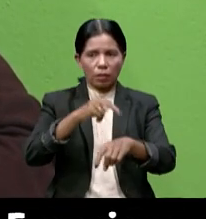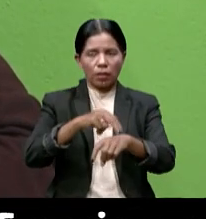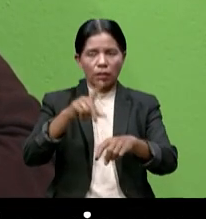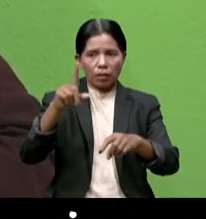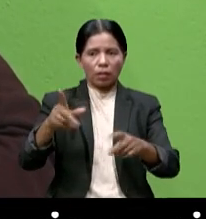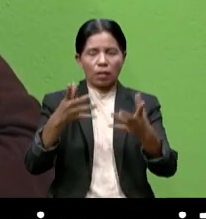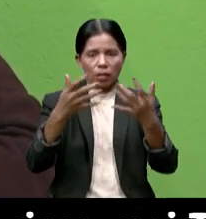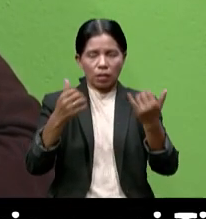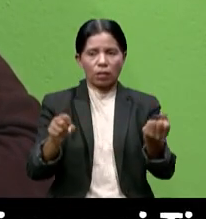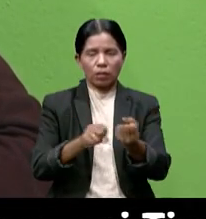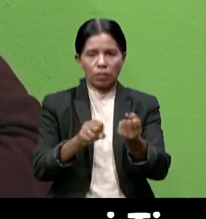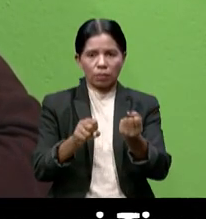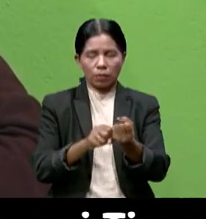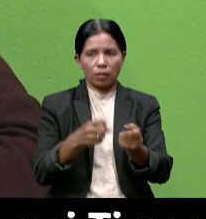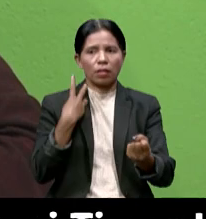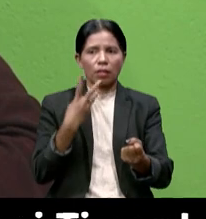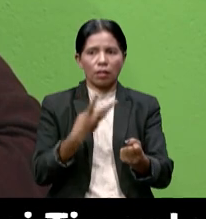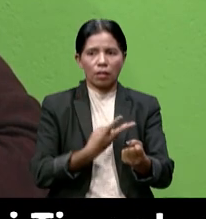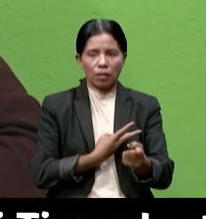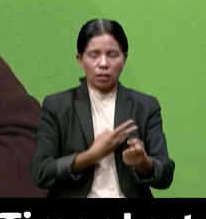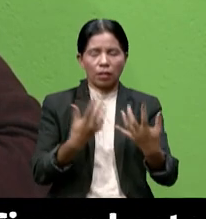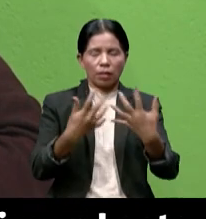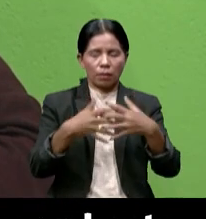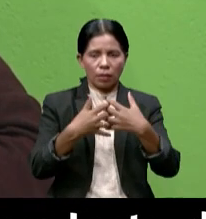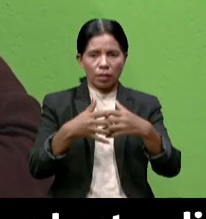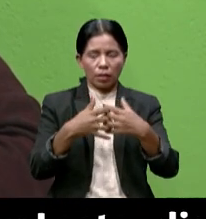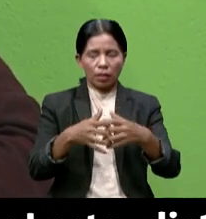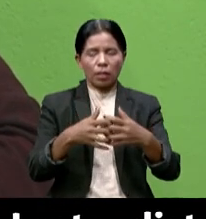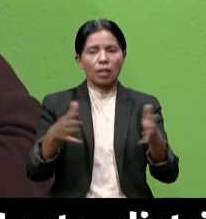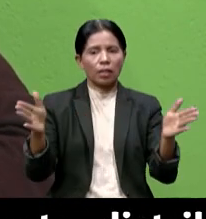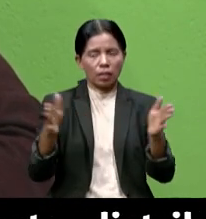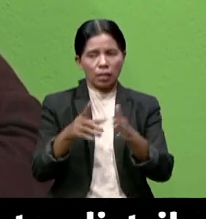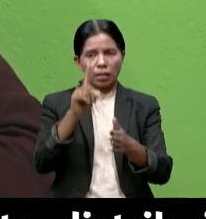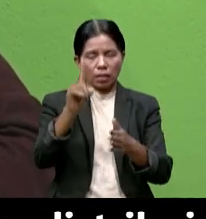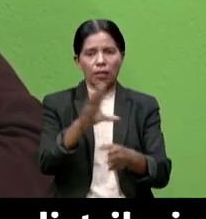agora rápido suporta a relame máquina Kikira, nebe bel halo teste ba